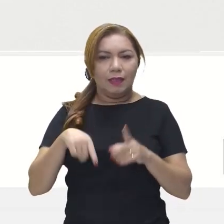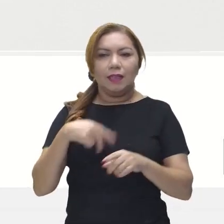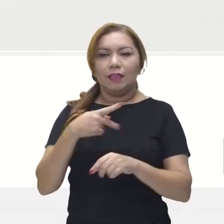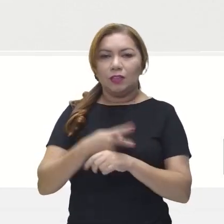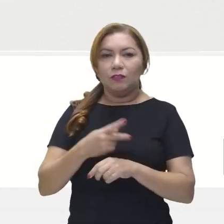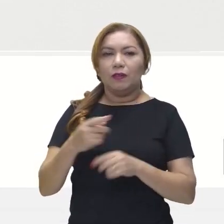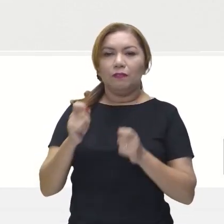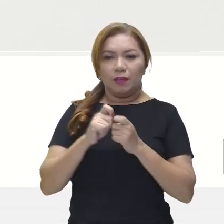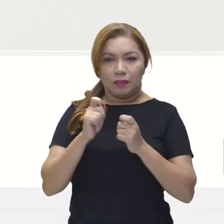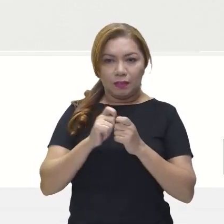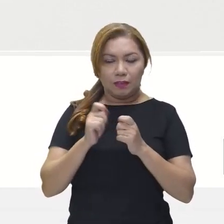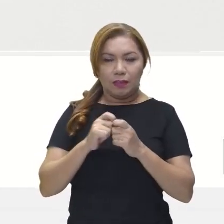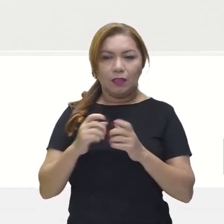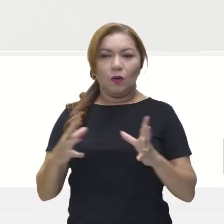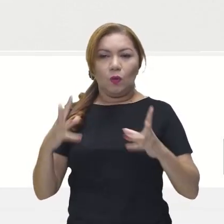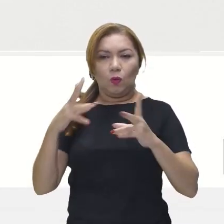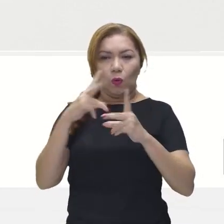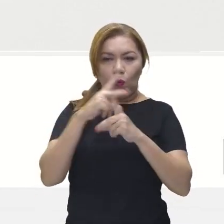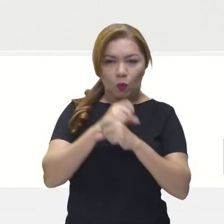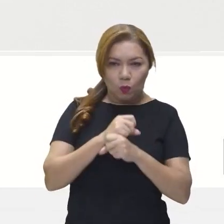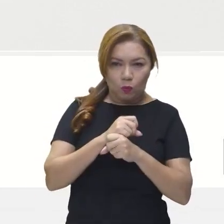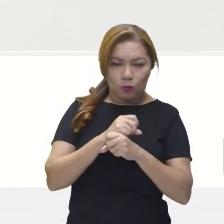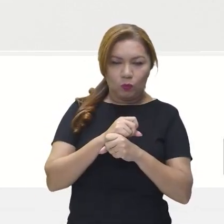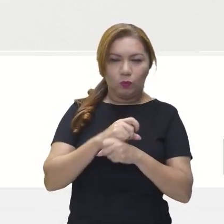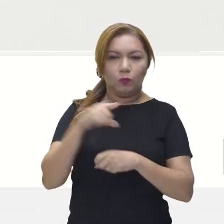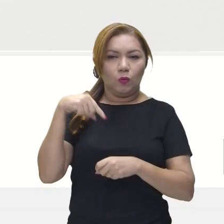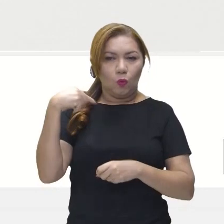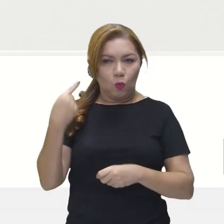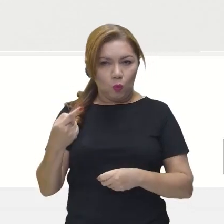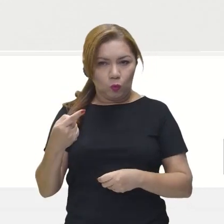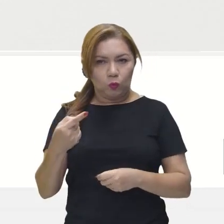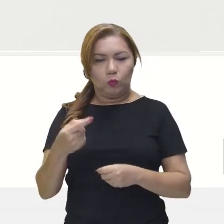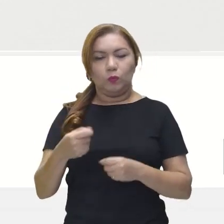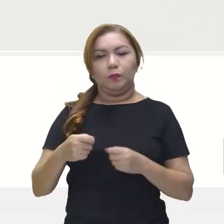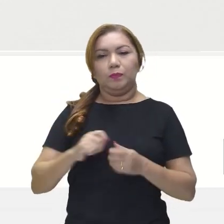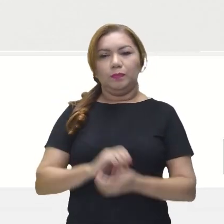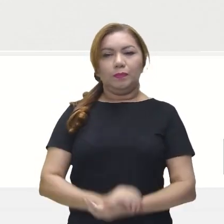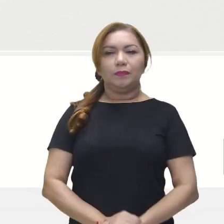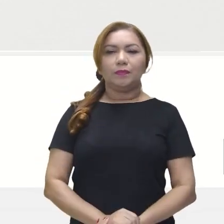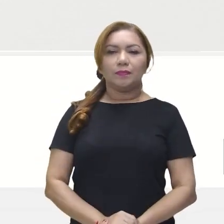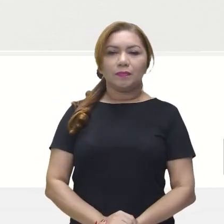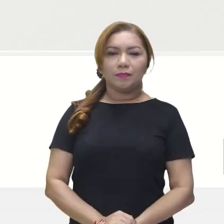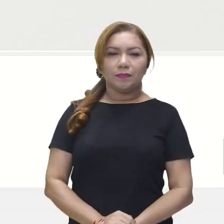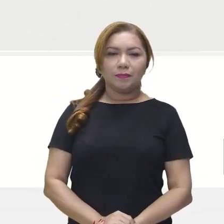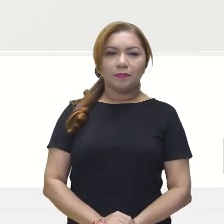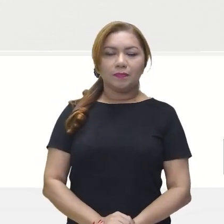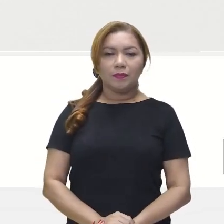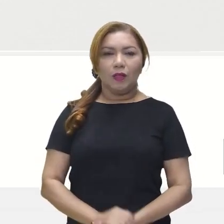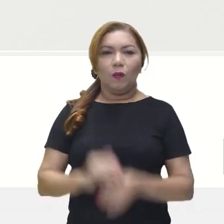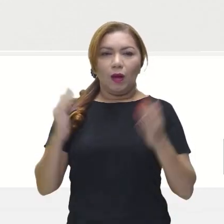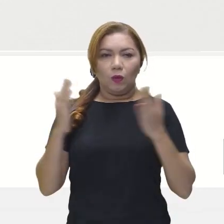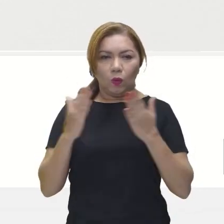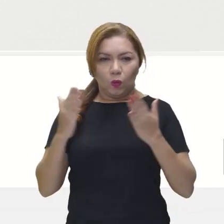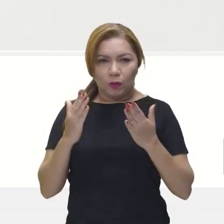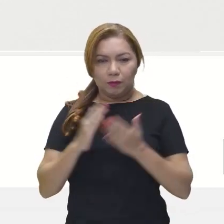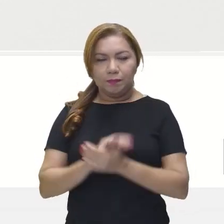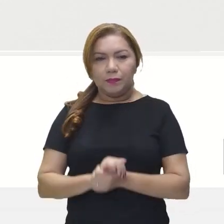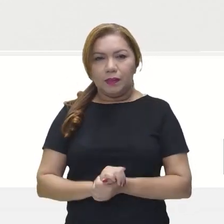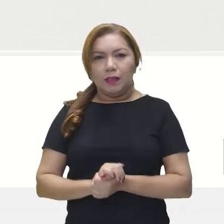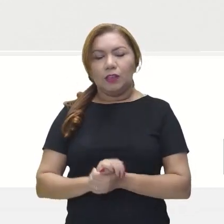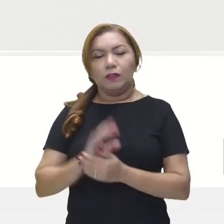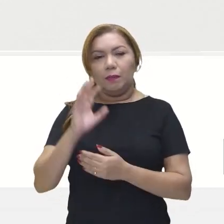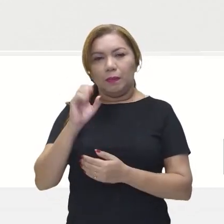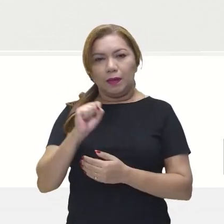aí, Glaucia, anota esse negócio aí, 3.150 metros. Então, nós vamos somar, nós vamos pegar aí